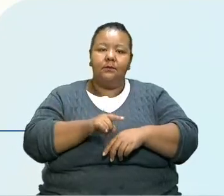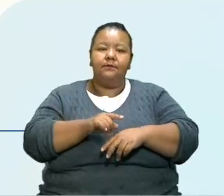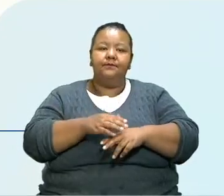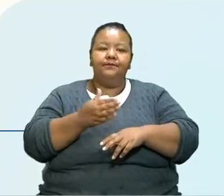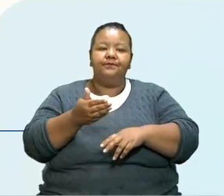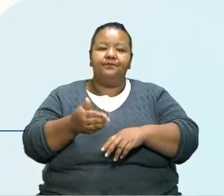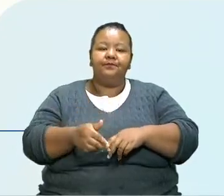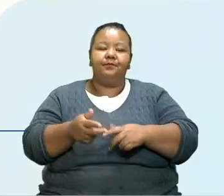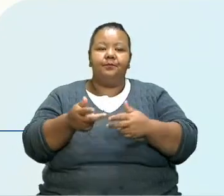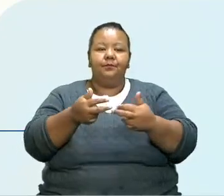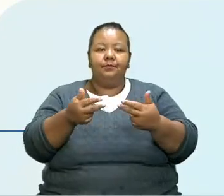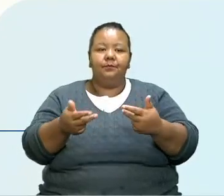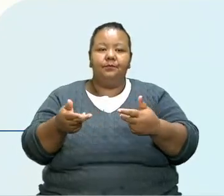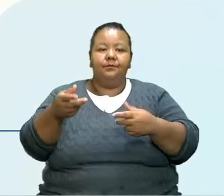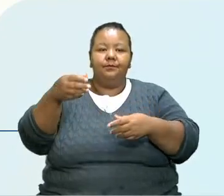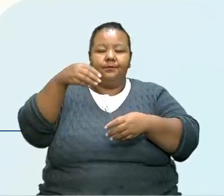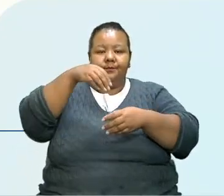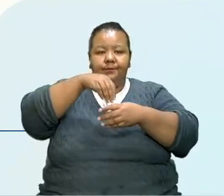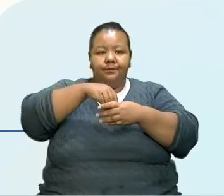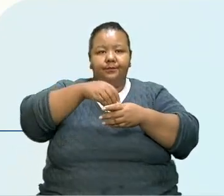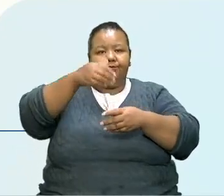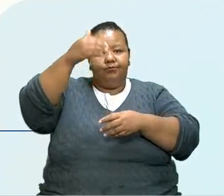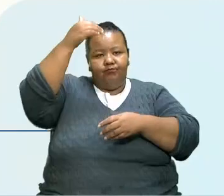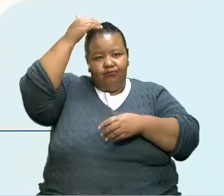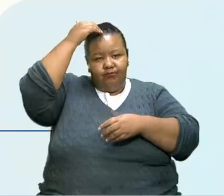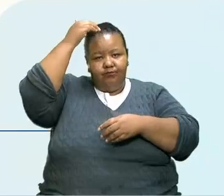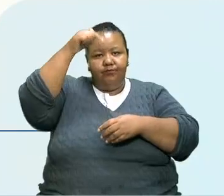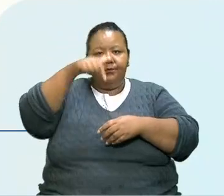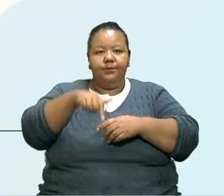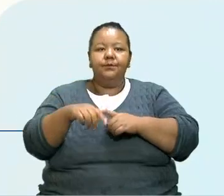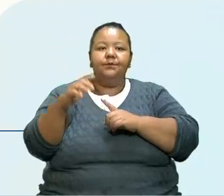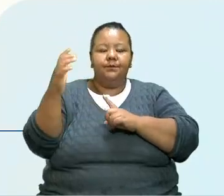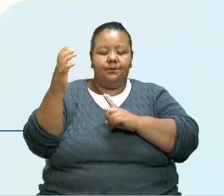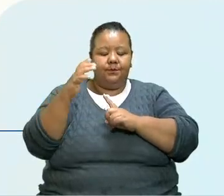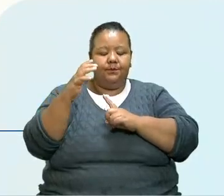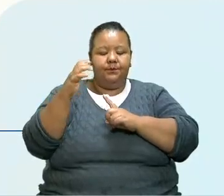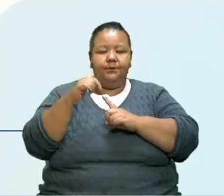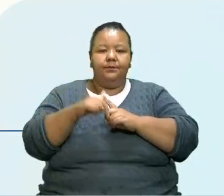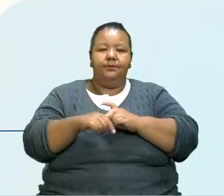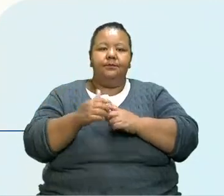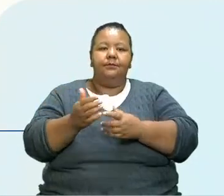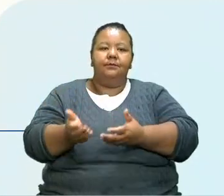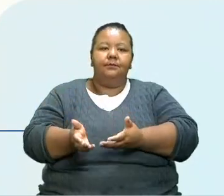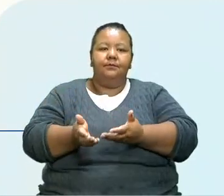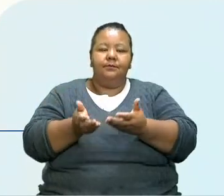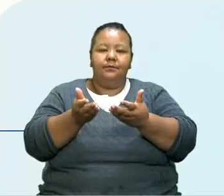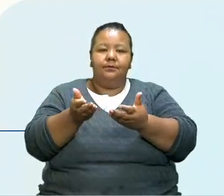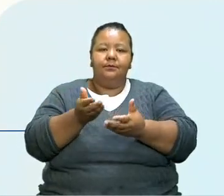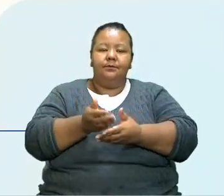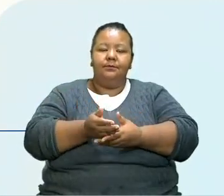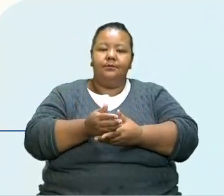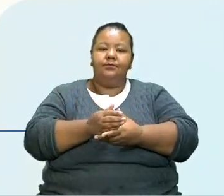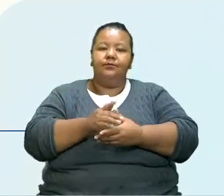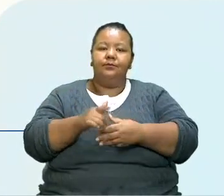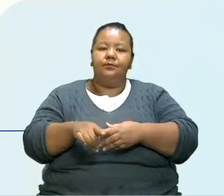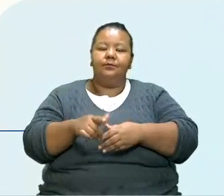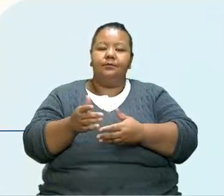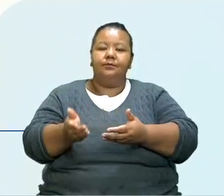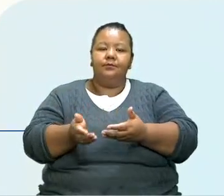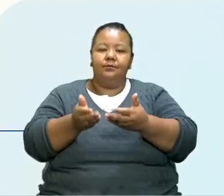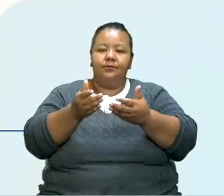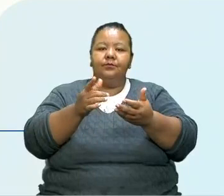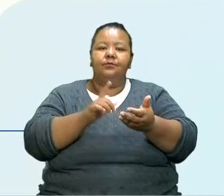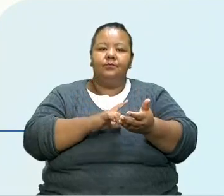Então, os elementos internos, essas motivações internas, elas impactam a motivação. E aí, dentro da motivação, eu